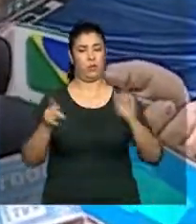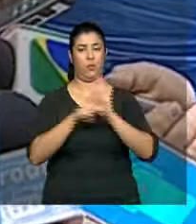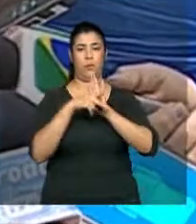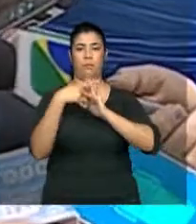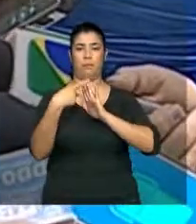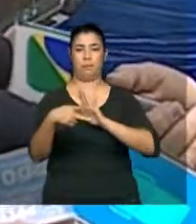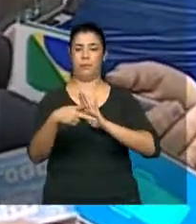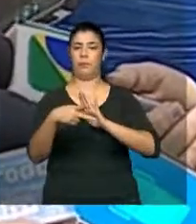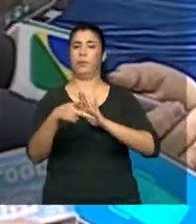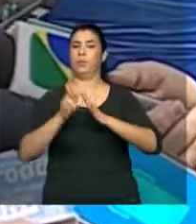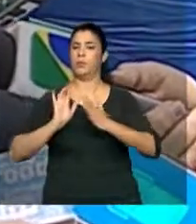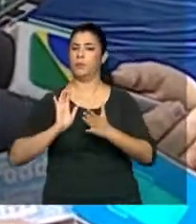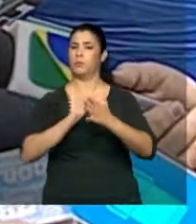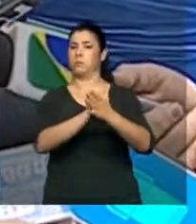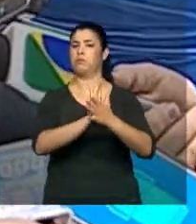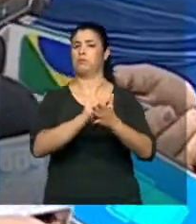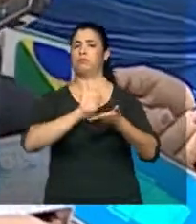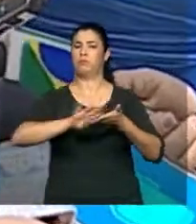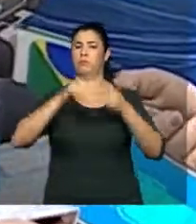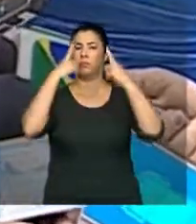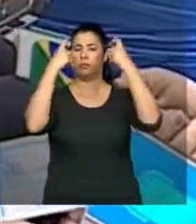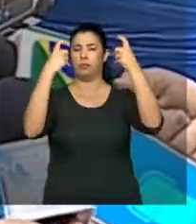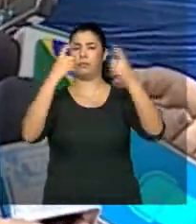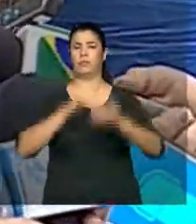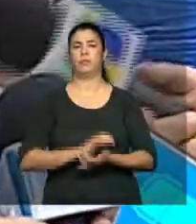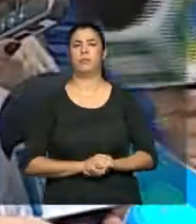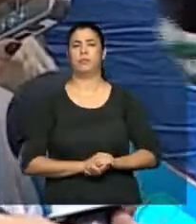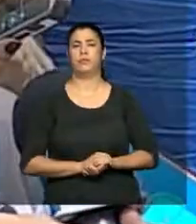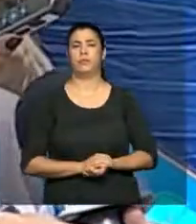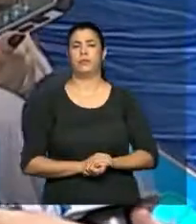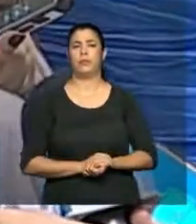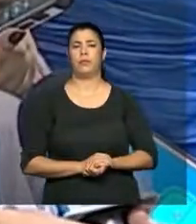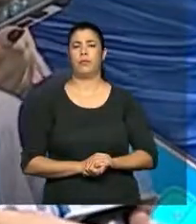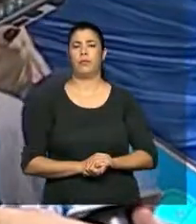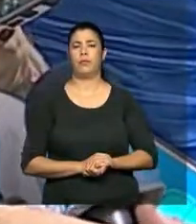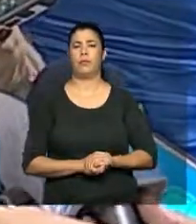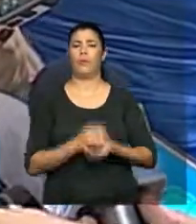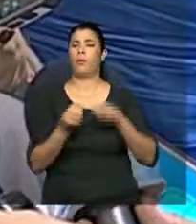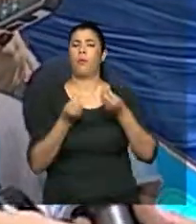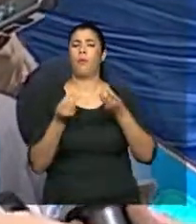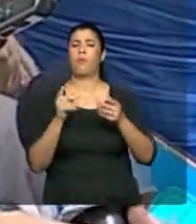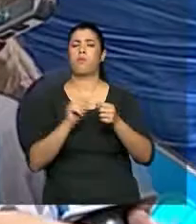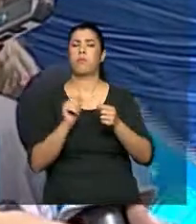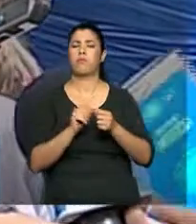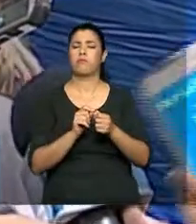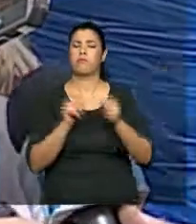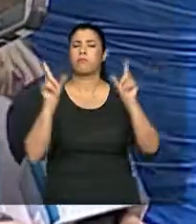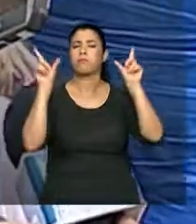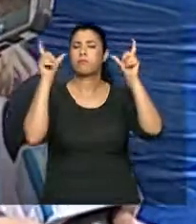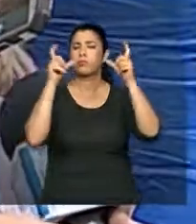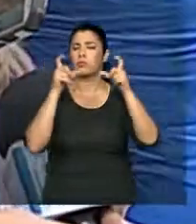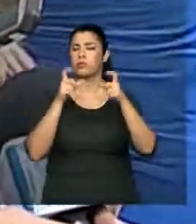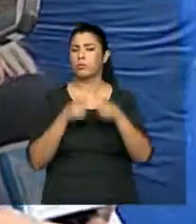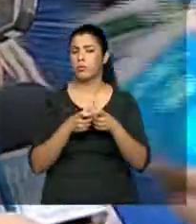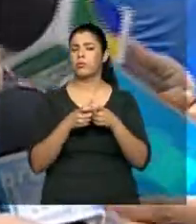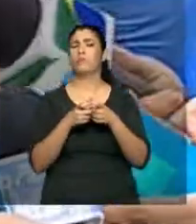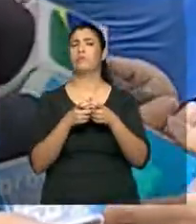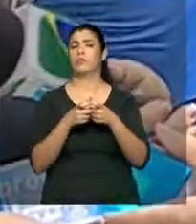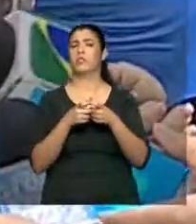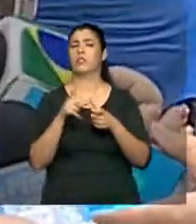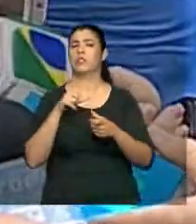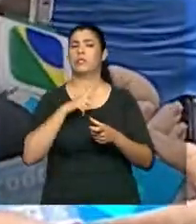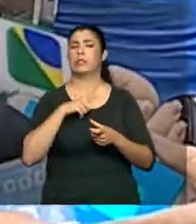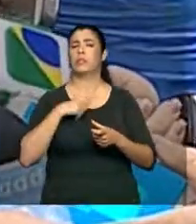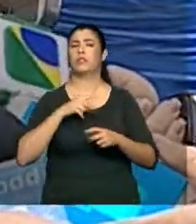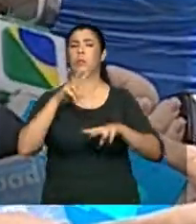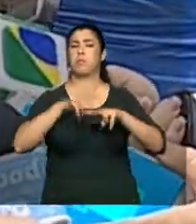o enfrentamento a esta violência. Como reduzir essa onda, essa maré de pressão para que haja redução da maioridade penal? Bom, em primeiro